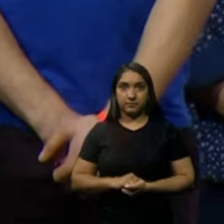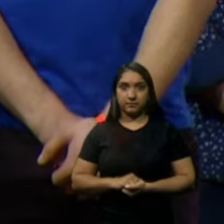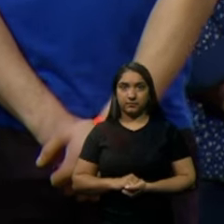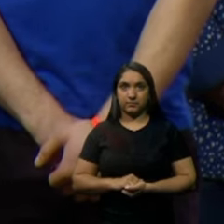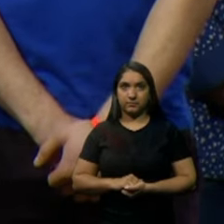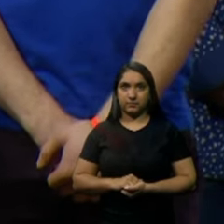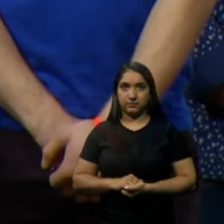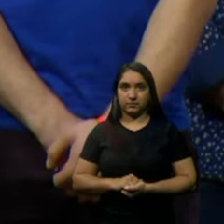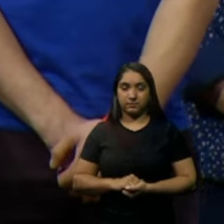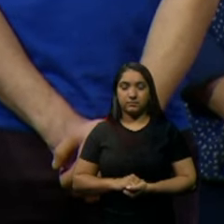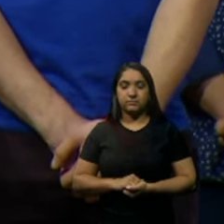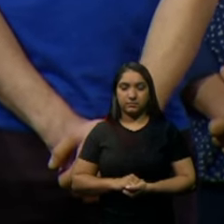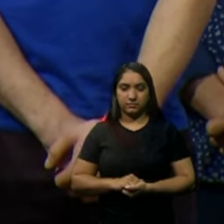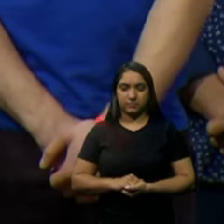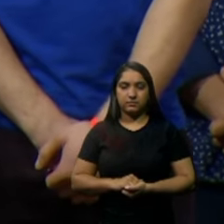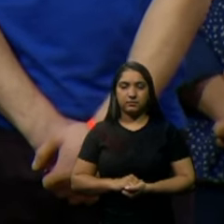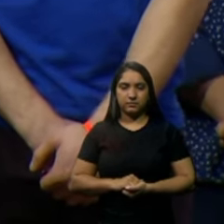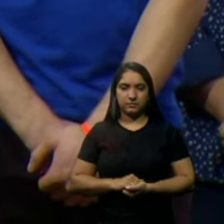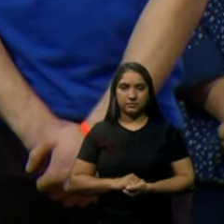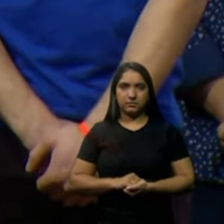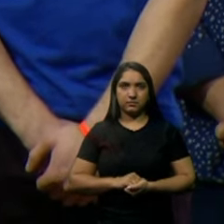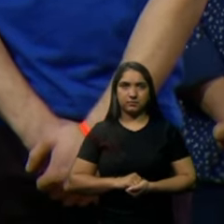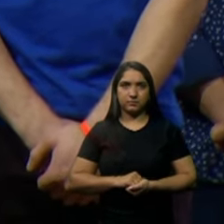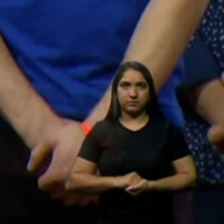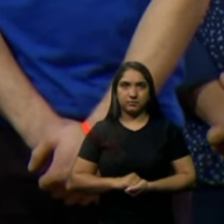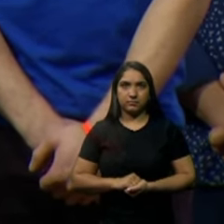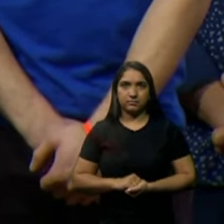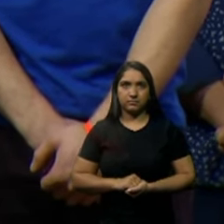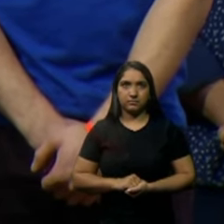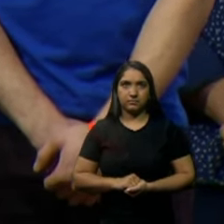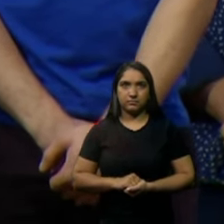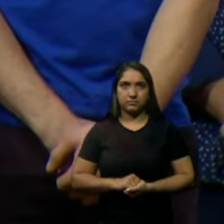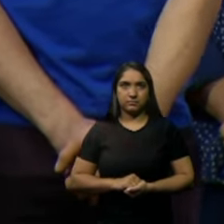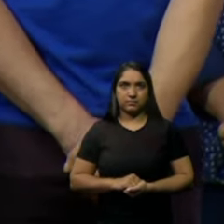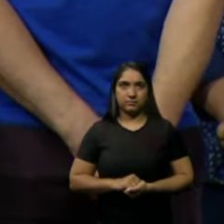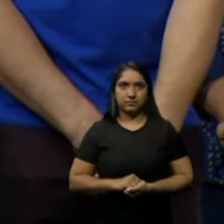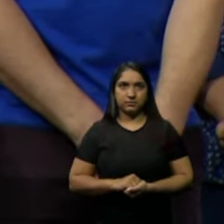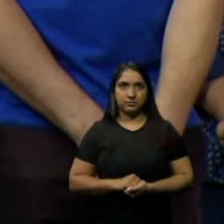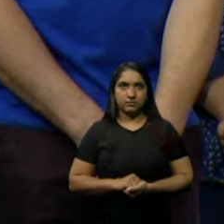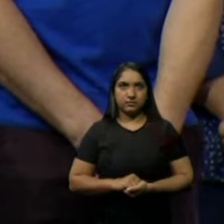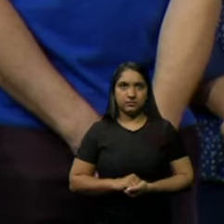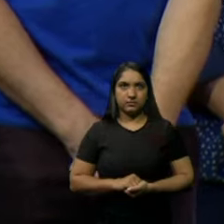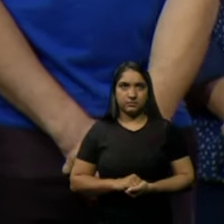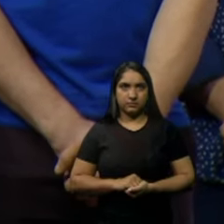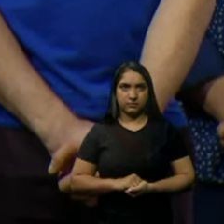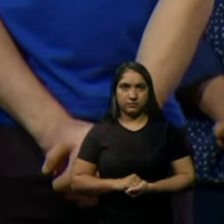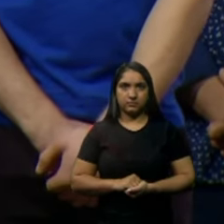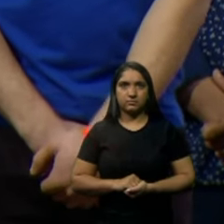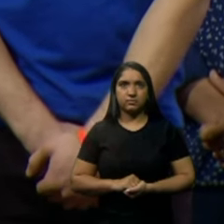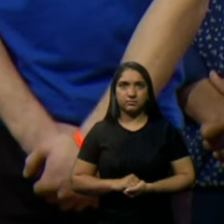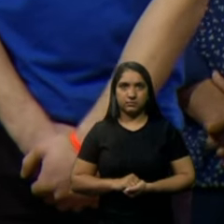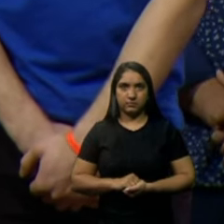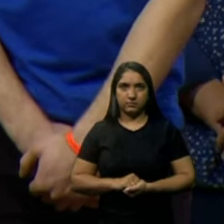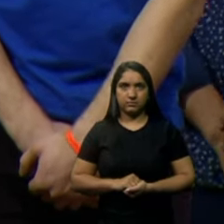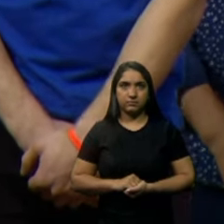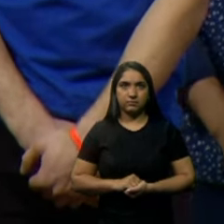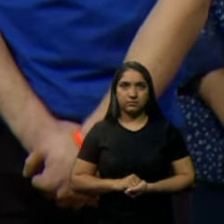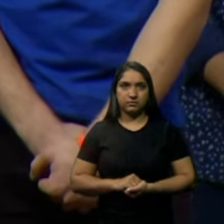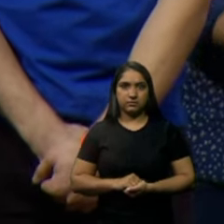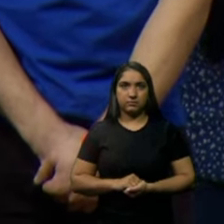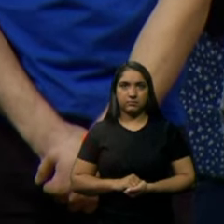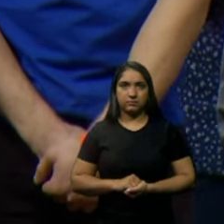will be done on earth as it is in Heaven e divas today